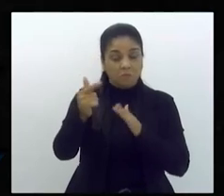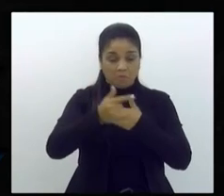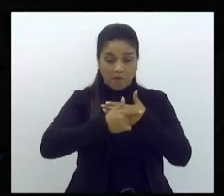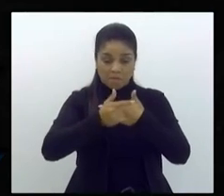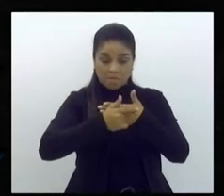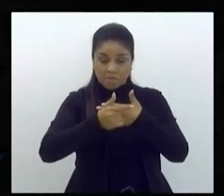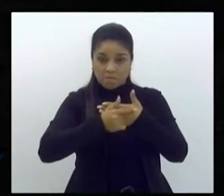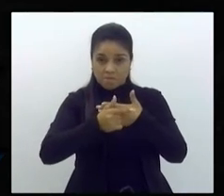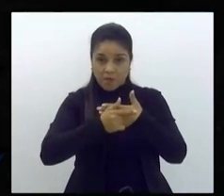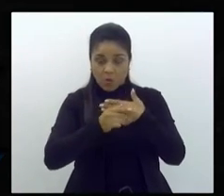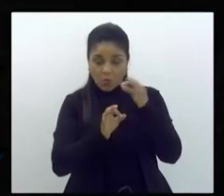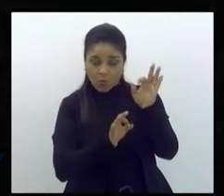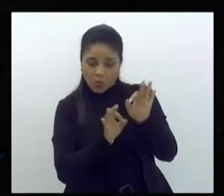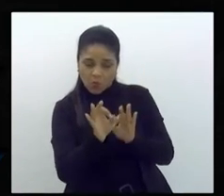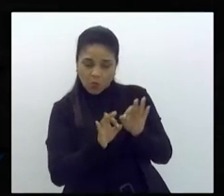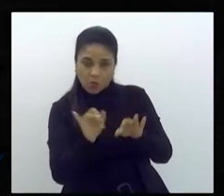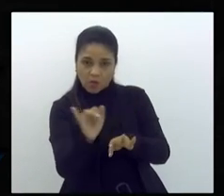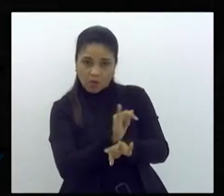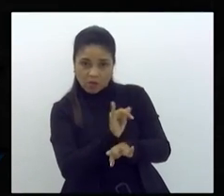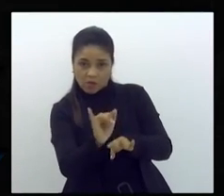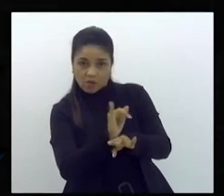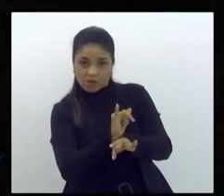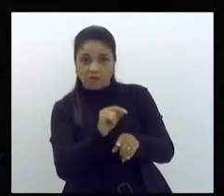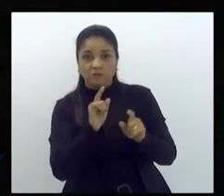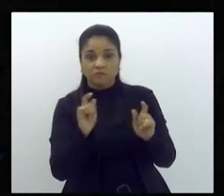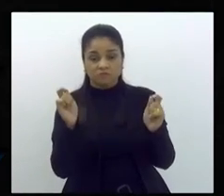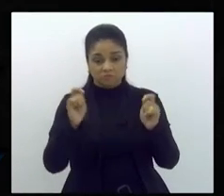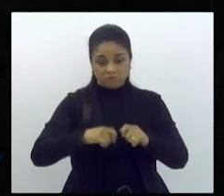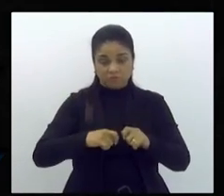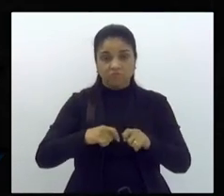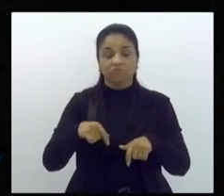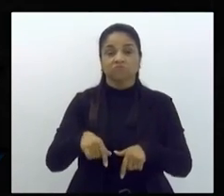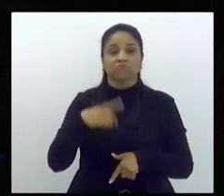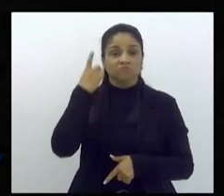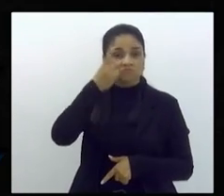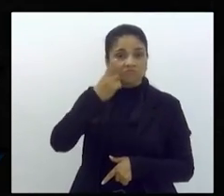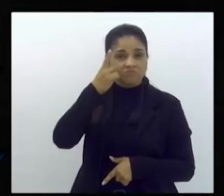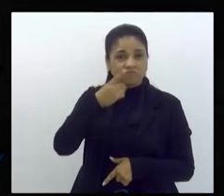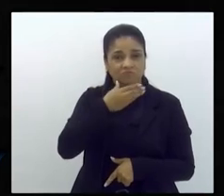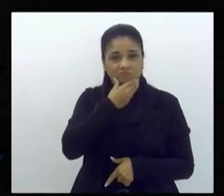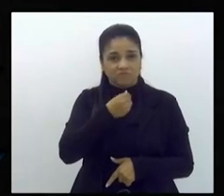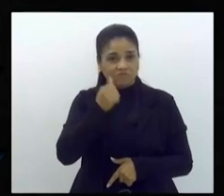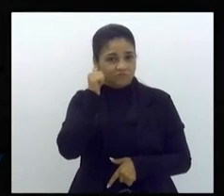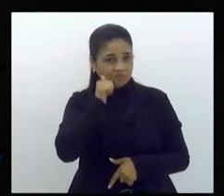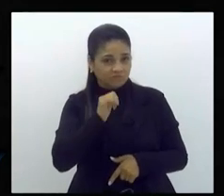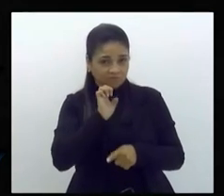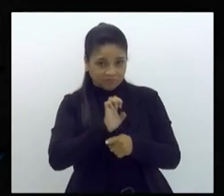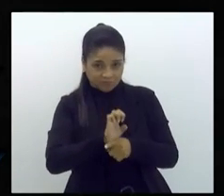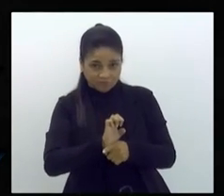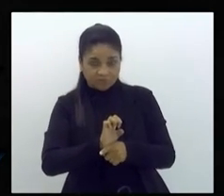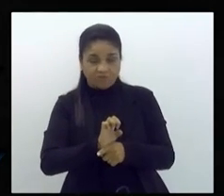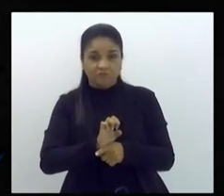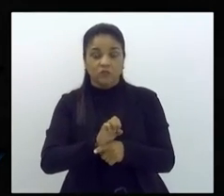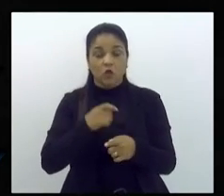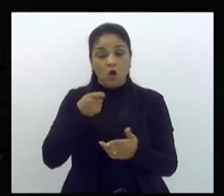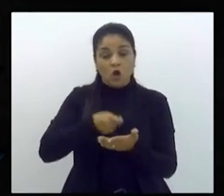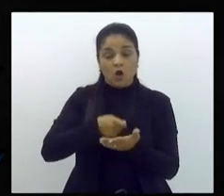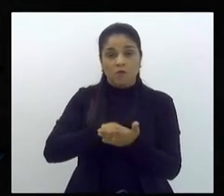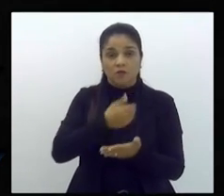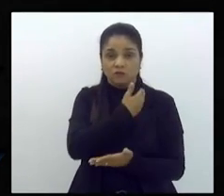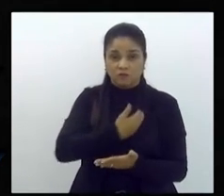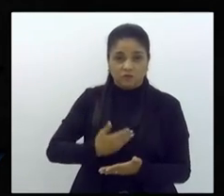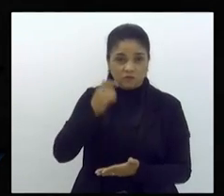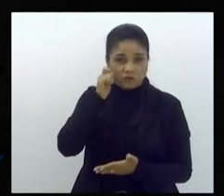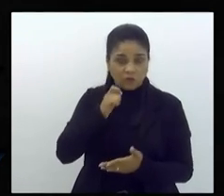no planejamento e cabe a nós deputados estaduais cobrarmos do governador e dos prefeitos